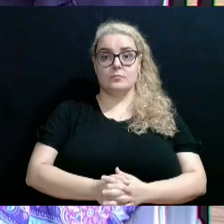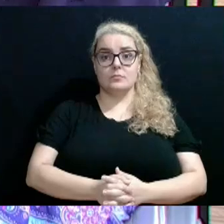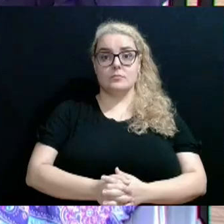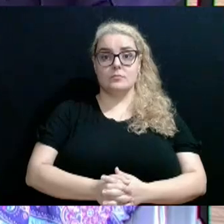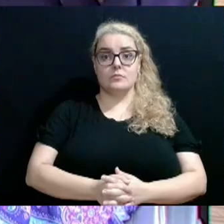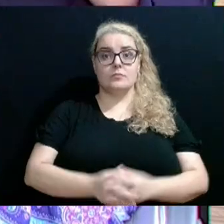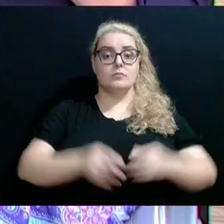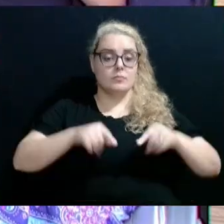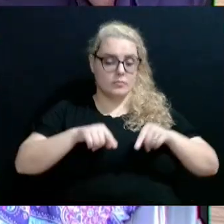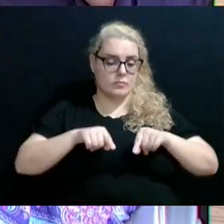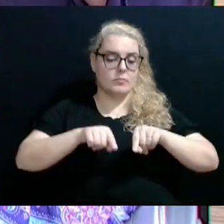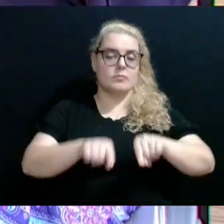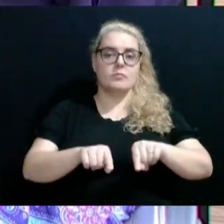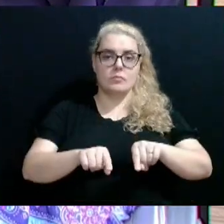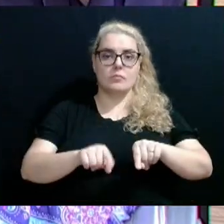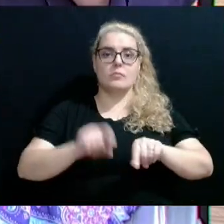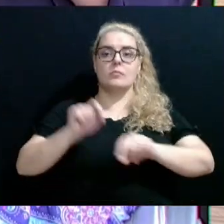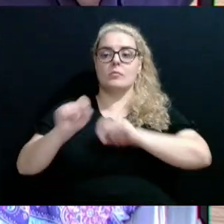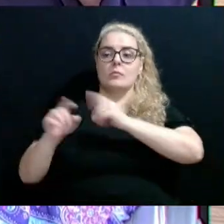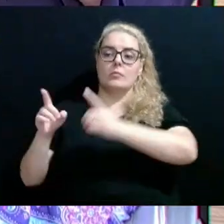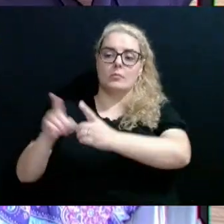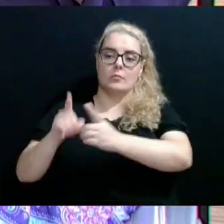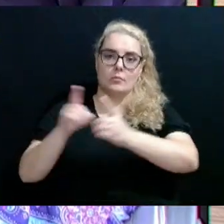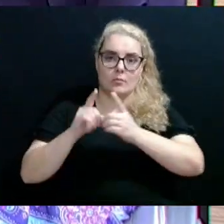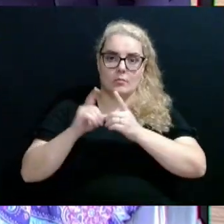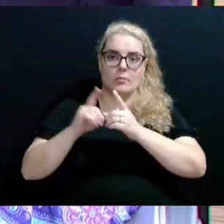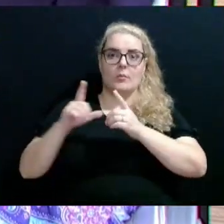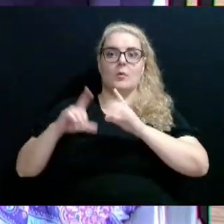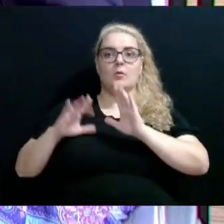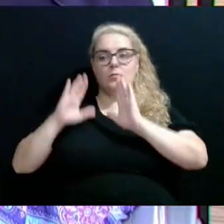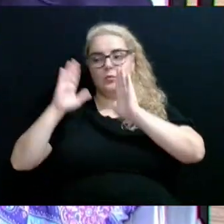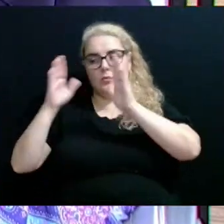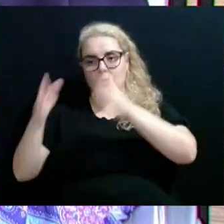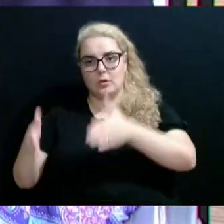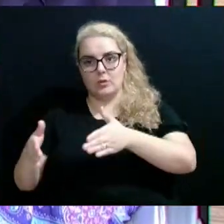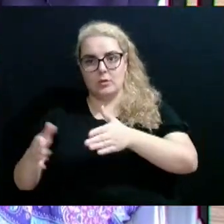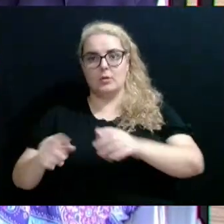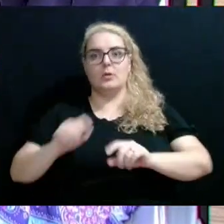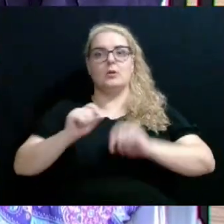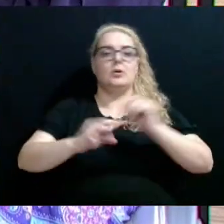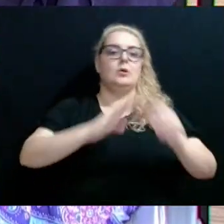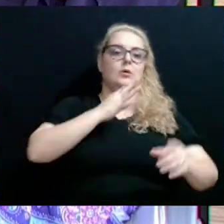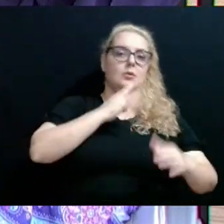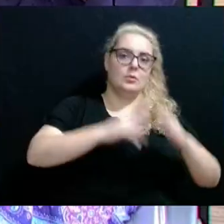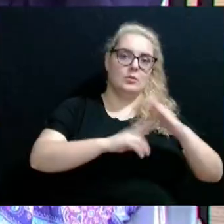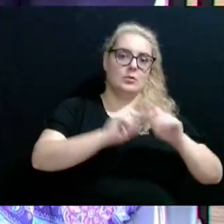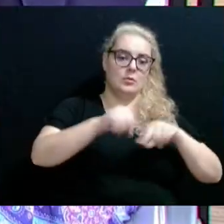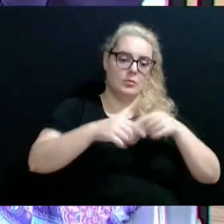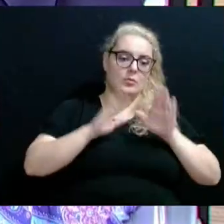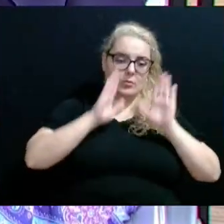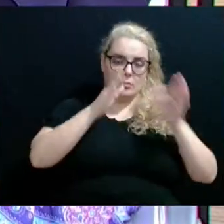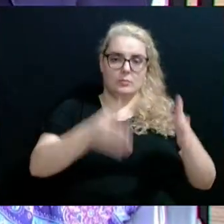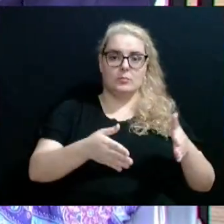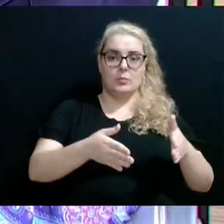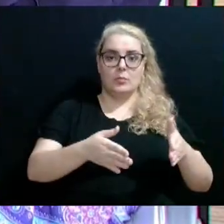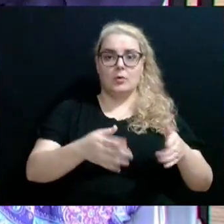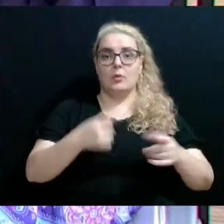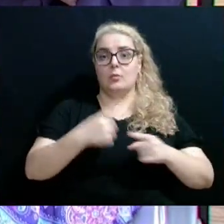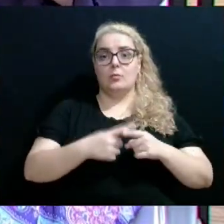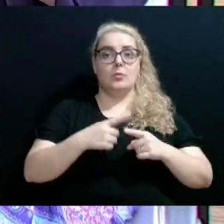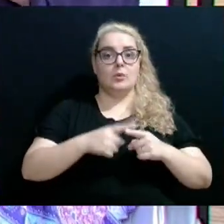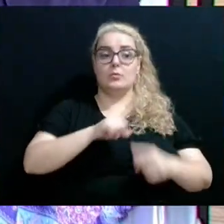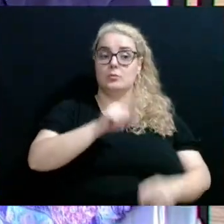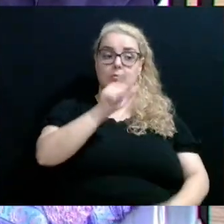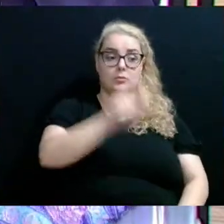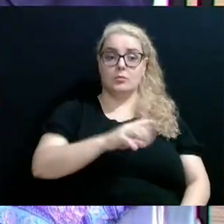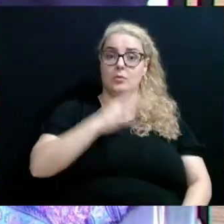tá? Quem eu atendo, eu tenho um foco. Quem eu conheço na feira, eu tenho outro foco, porque eu não conheço a pessoa profundamente. Então, você chega